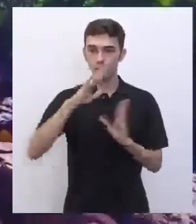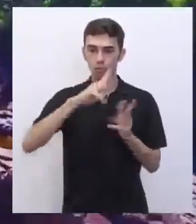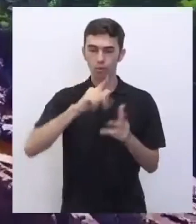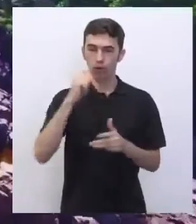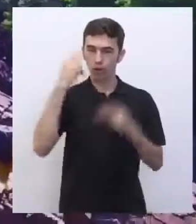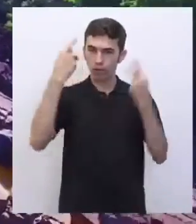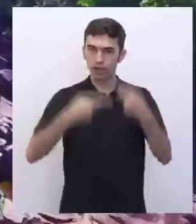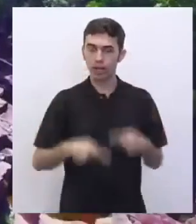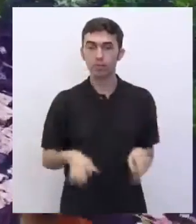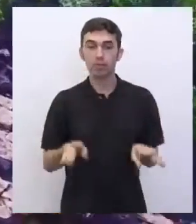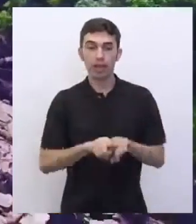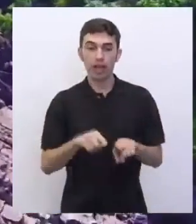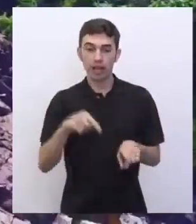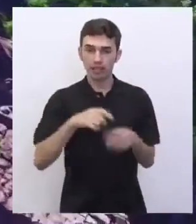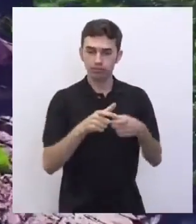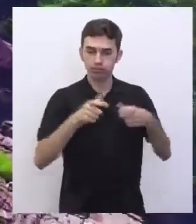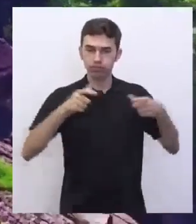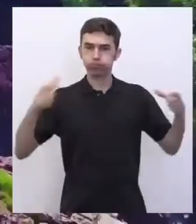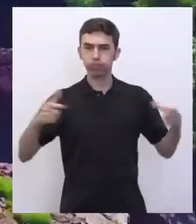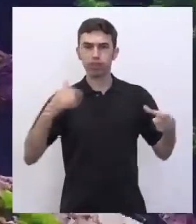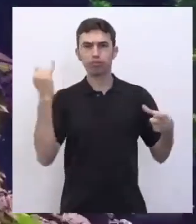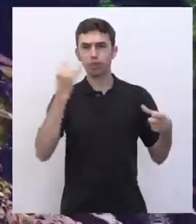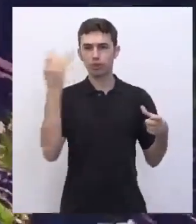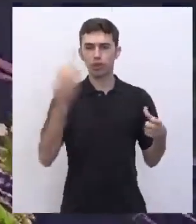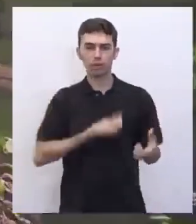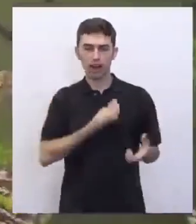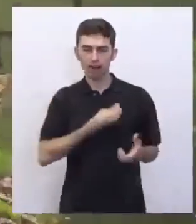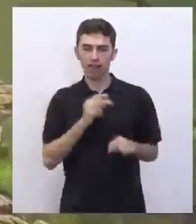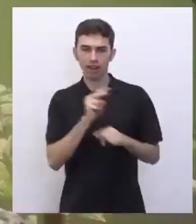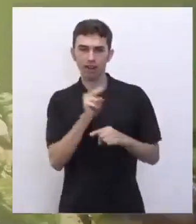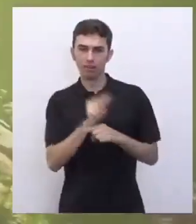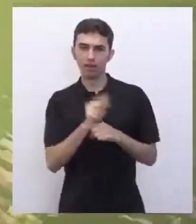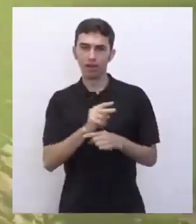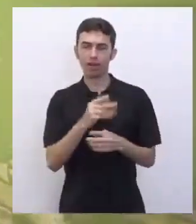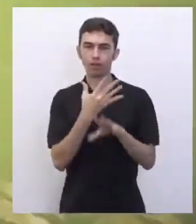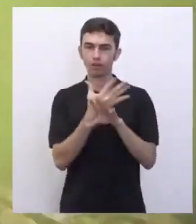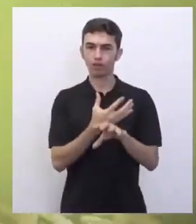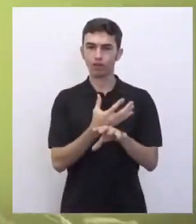é fundamental para a manutenção da vida no Cerrado.